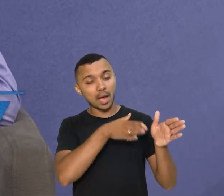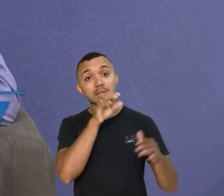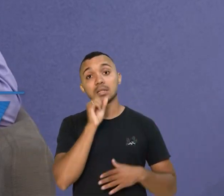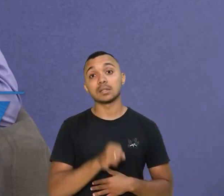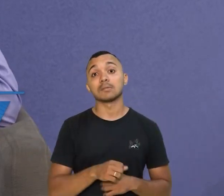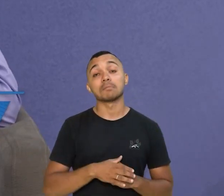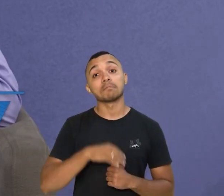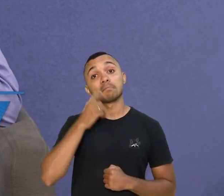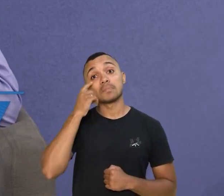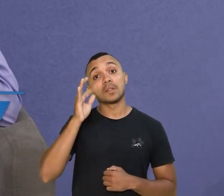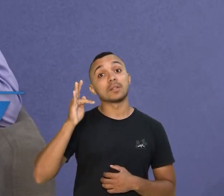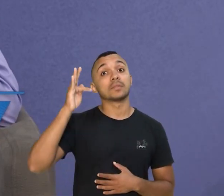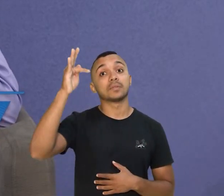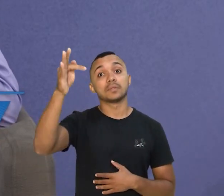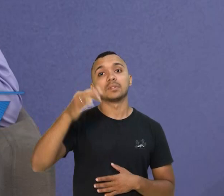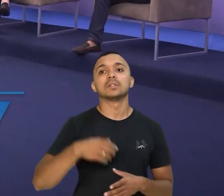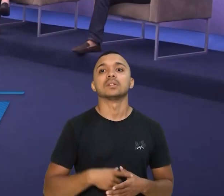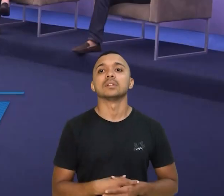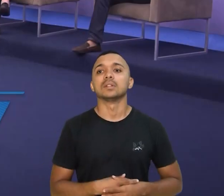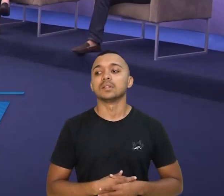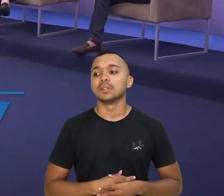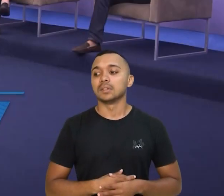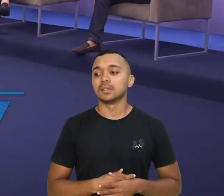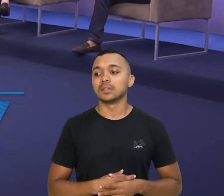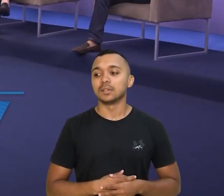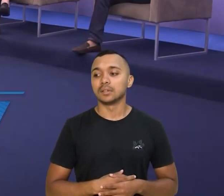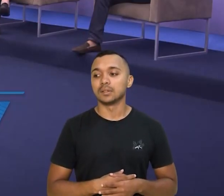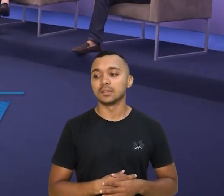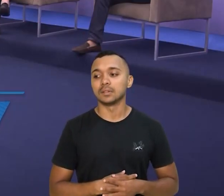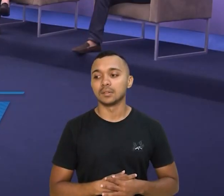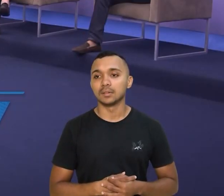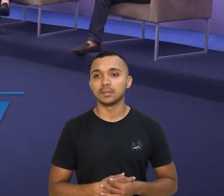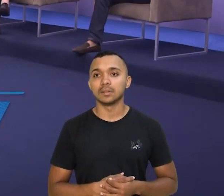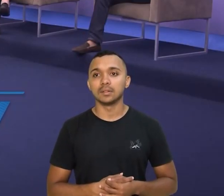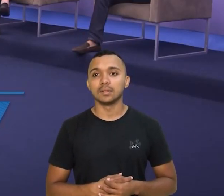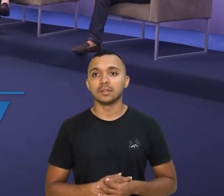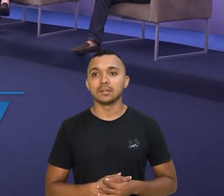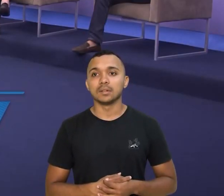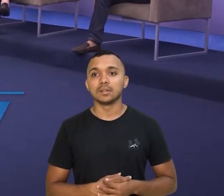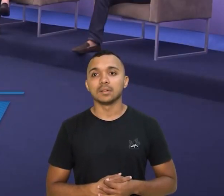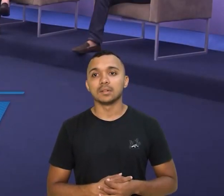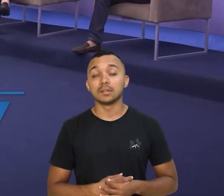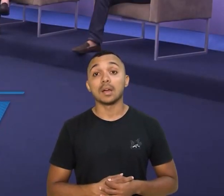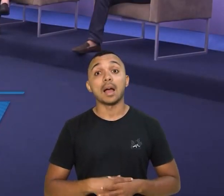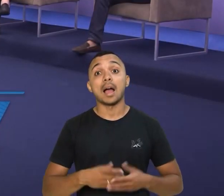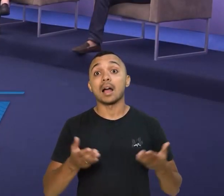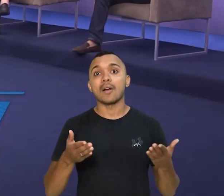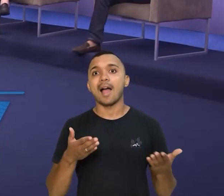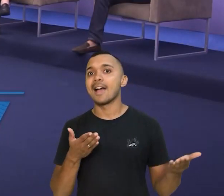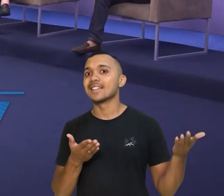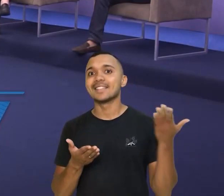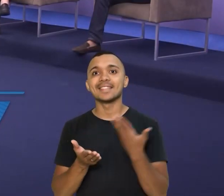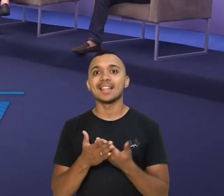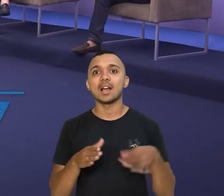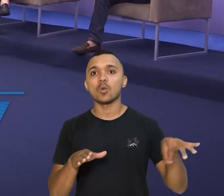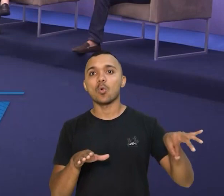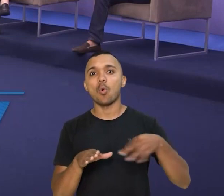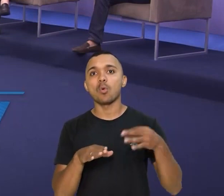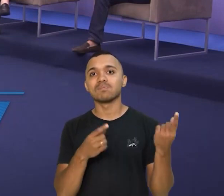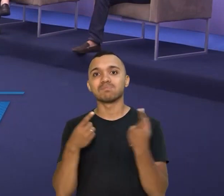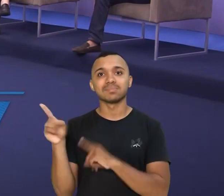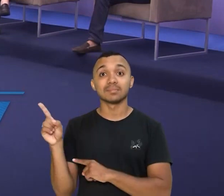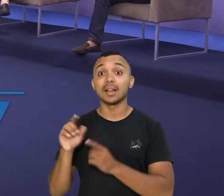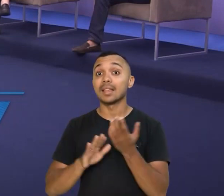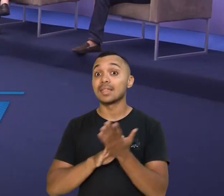Quem sabe o Ferroviário consegue... E o detalhe que ele chamou a atenção, o Ferroviário não levou um gol. Nenhum gol. Nenhum gol. Agora, eu não entendo porque o Atlético Cearense